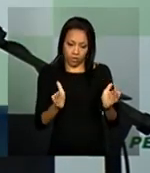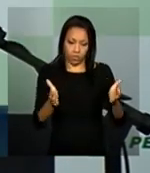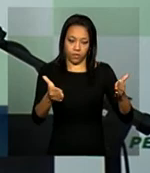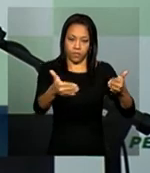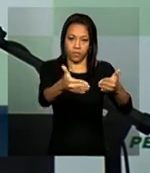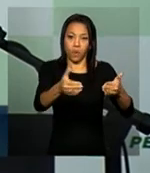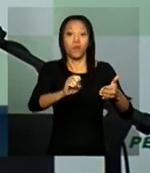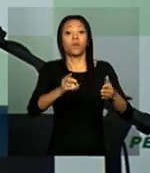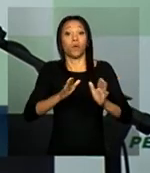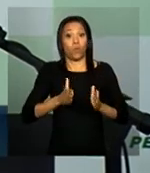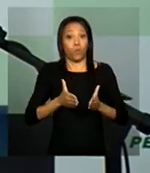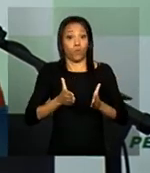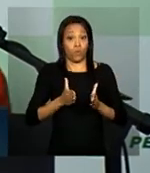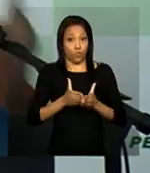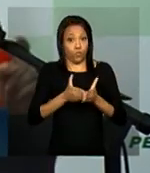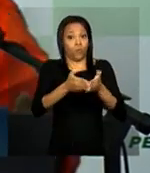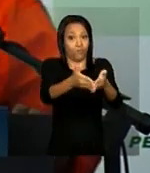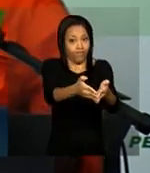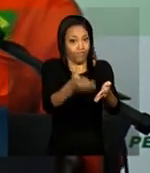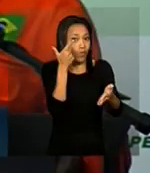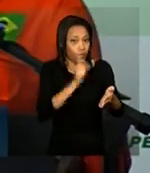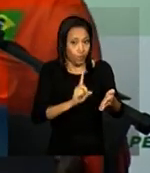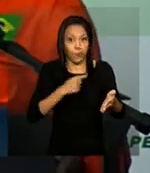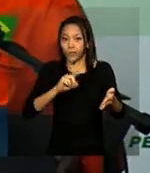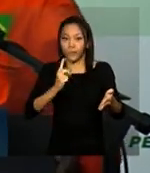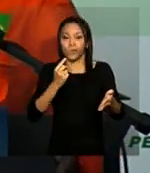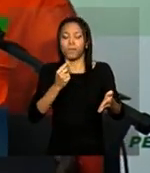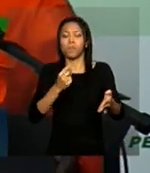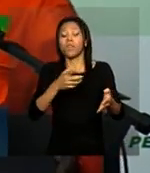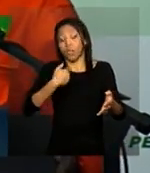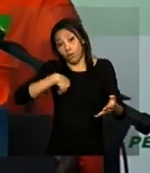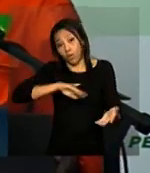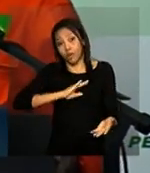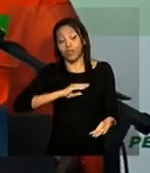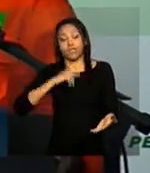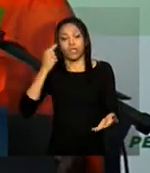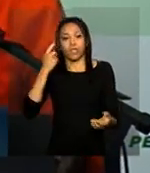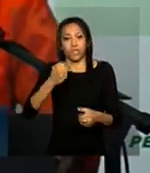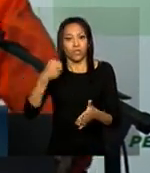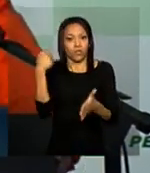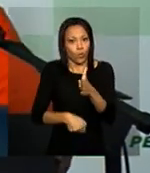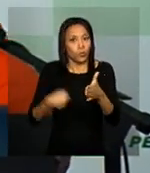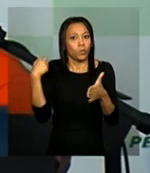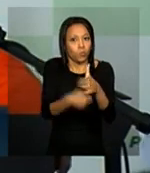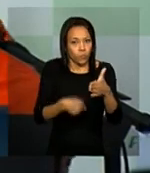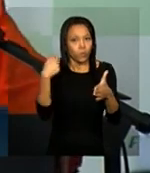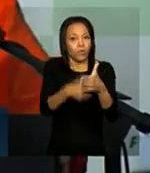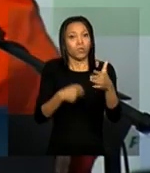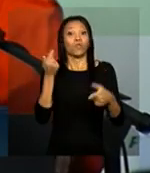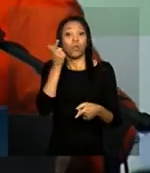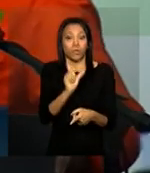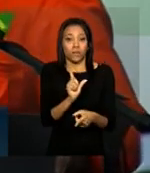azaravam. Bom, nós brigamos muito para isso. E hoje,